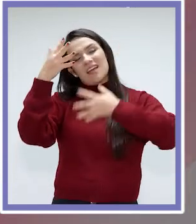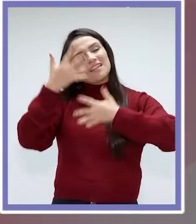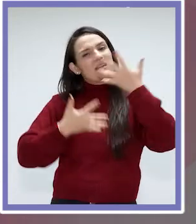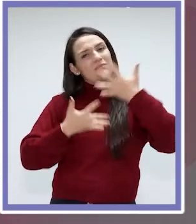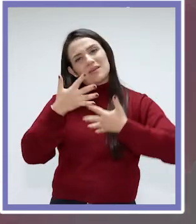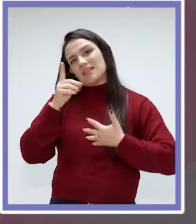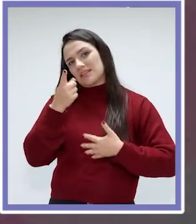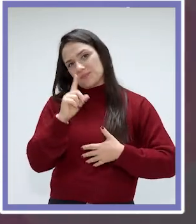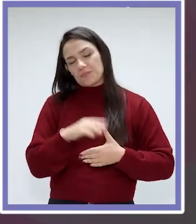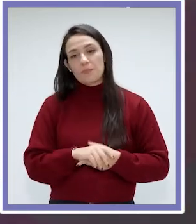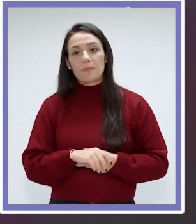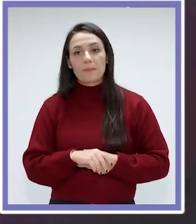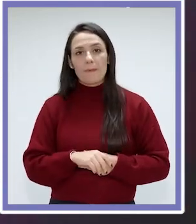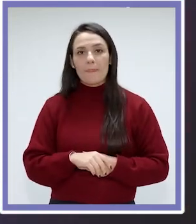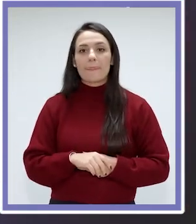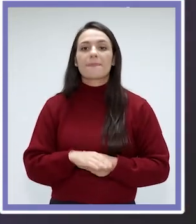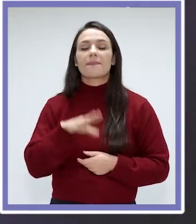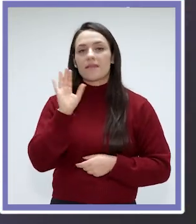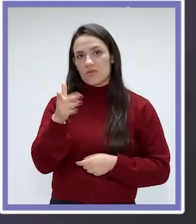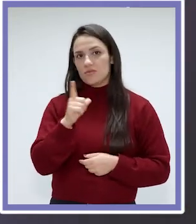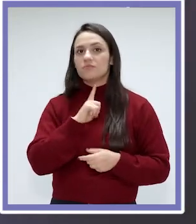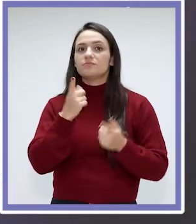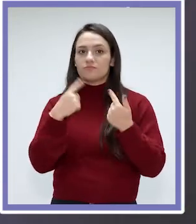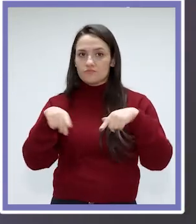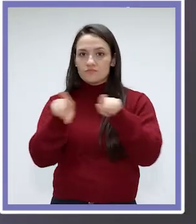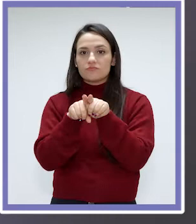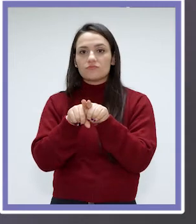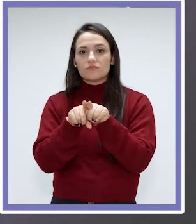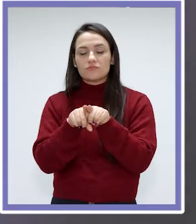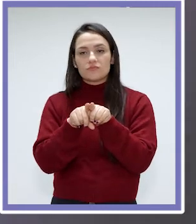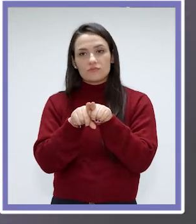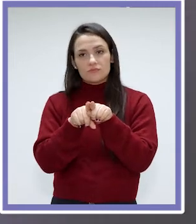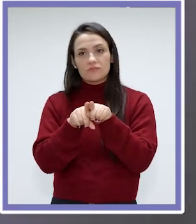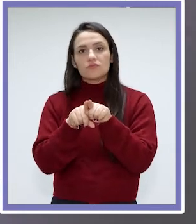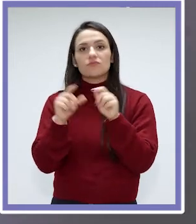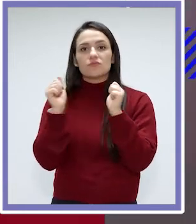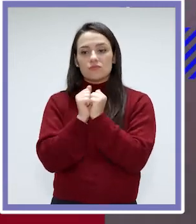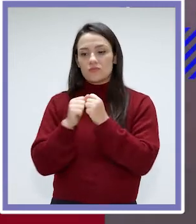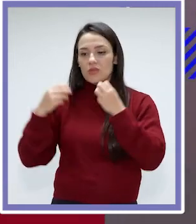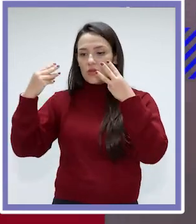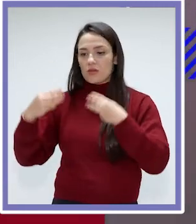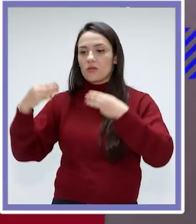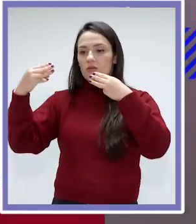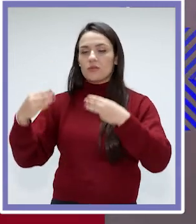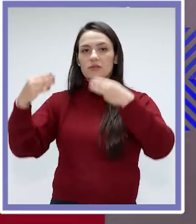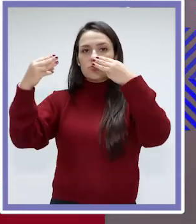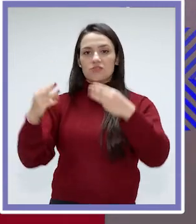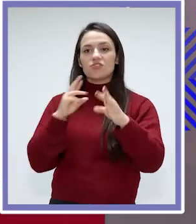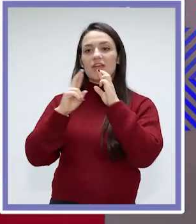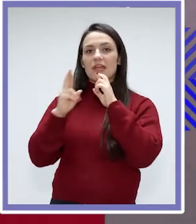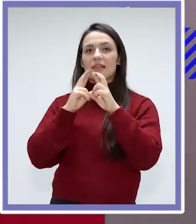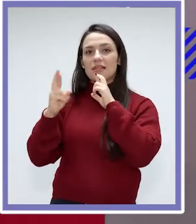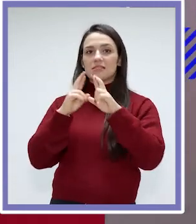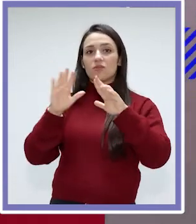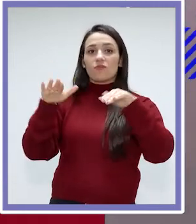articular muitas questões. Nós temos uma grande parceria, eu acho que é do Ministério das Relações Exteriores, que é do ministro